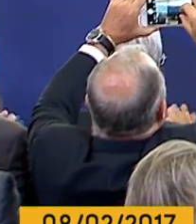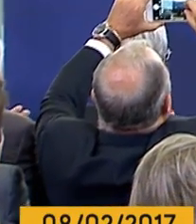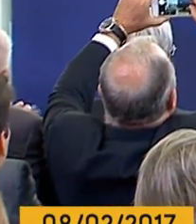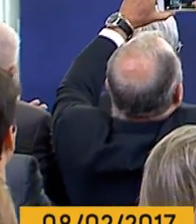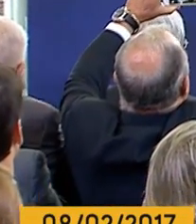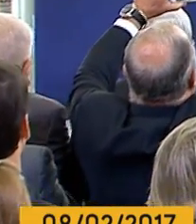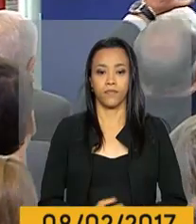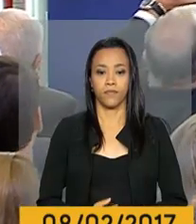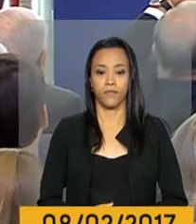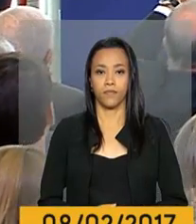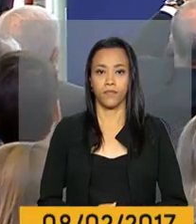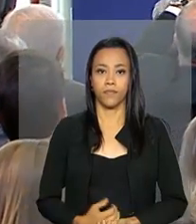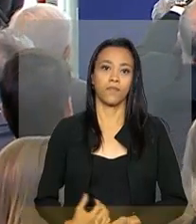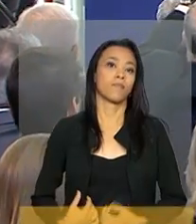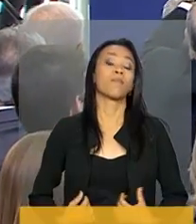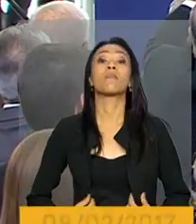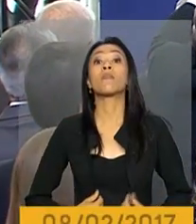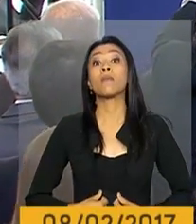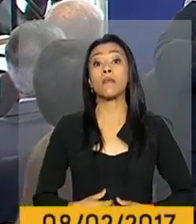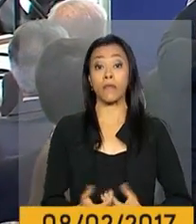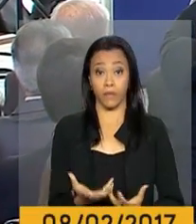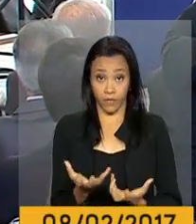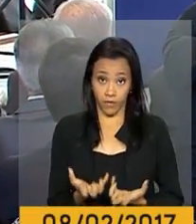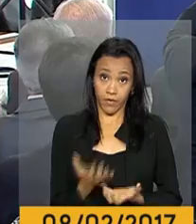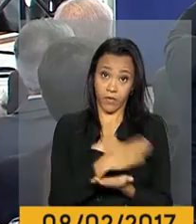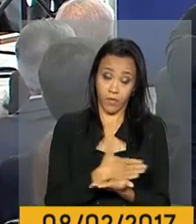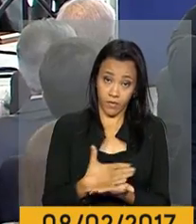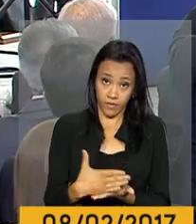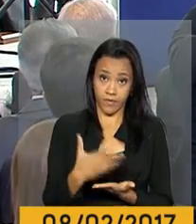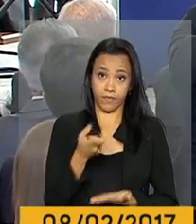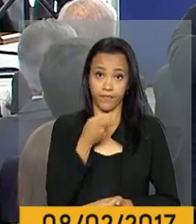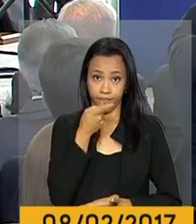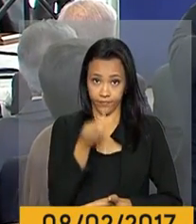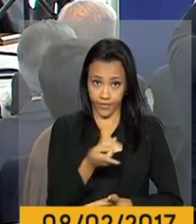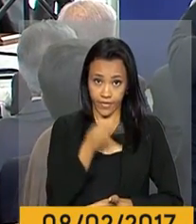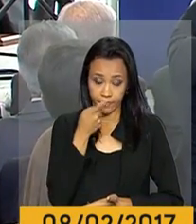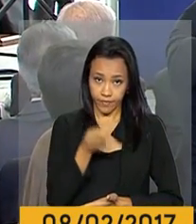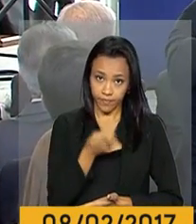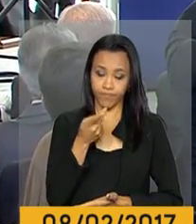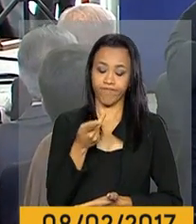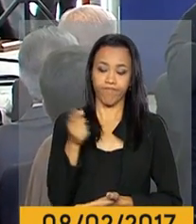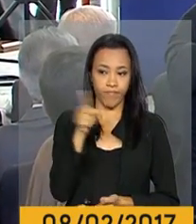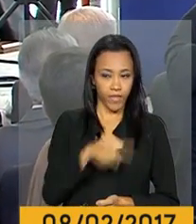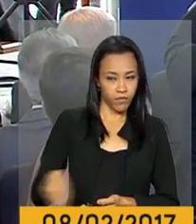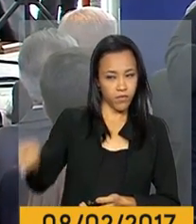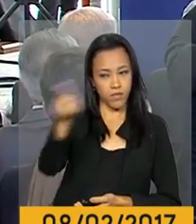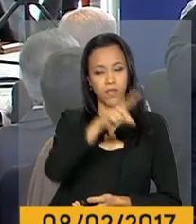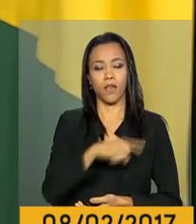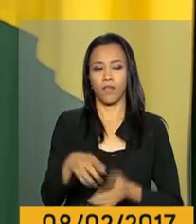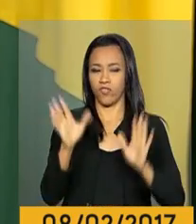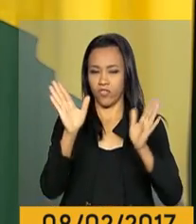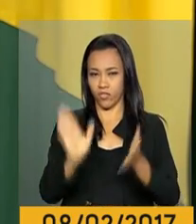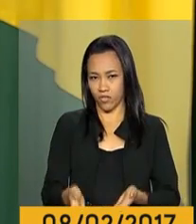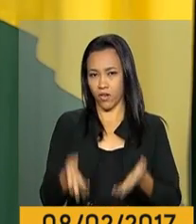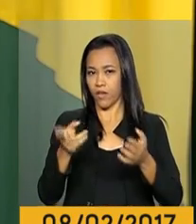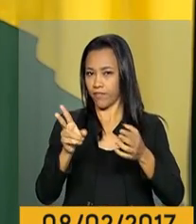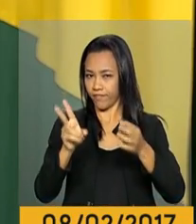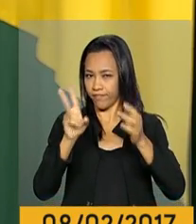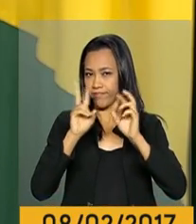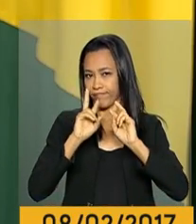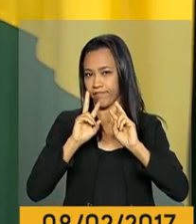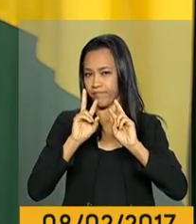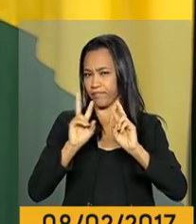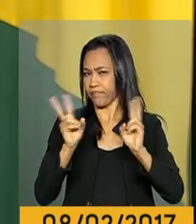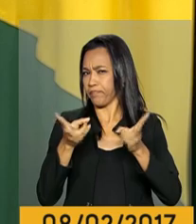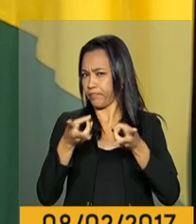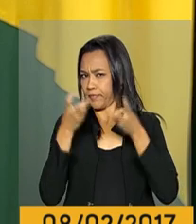Temer eu quero comear diendo e vocês puderam perceber isso que o